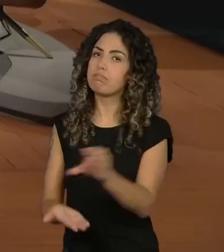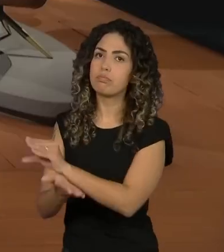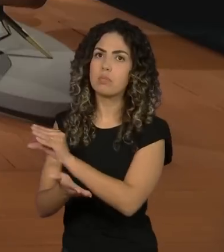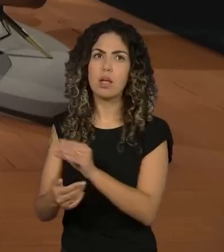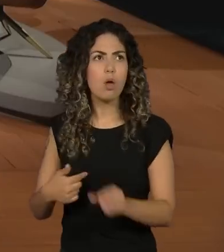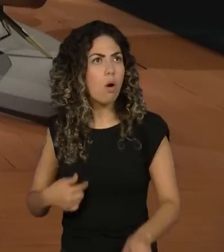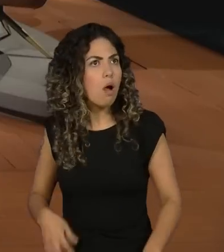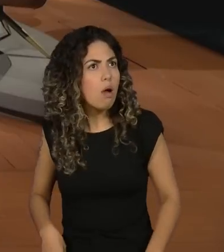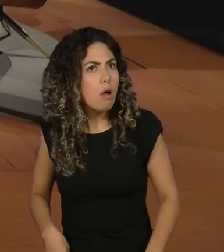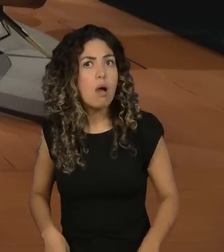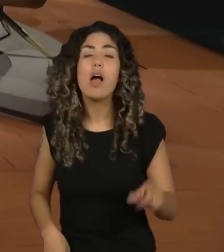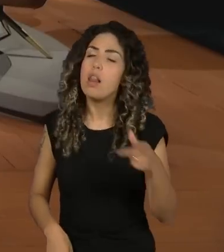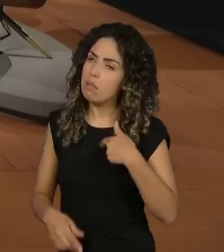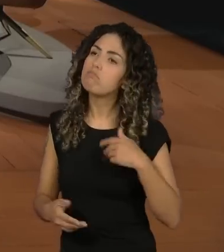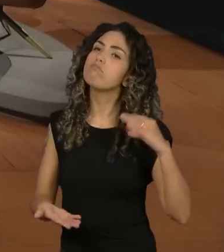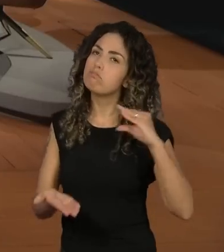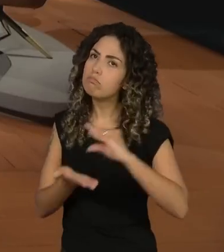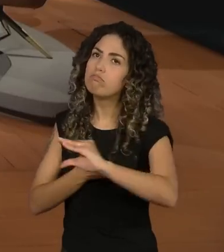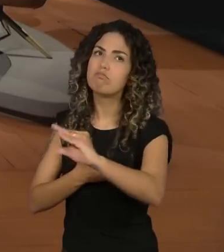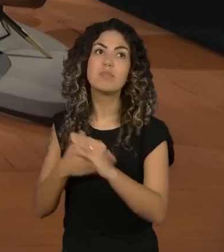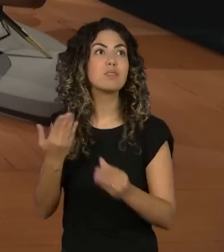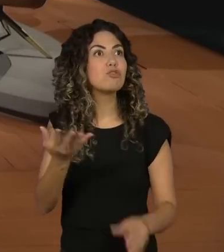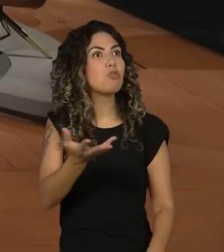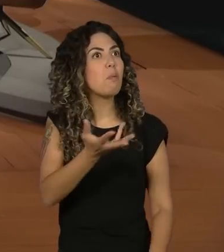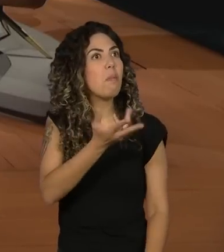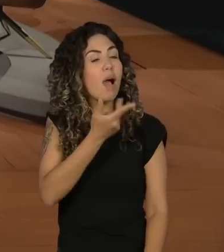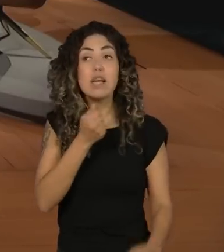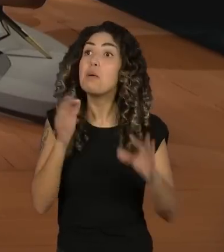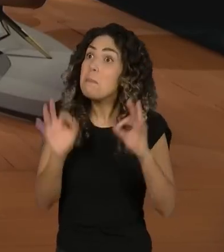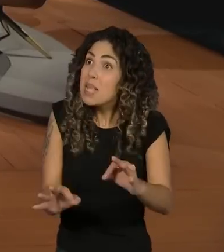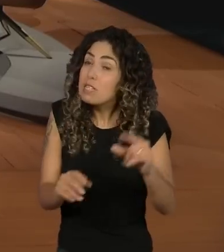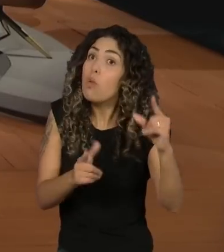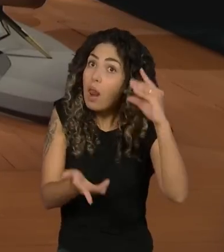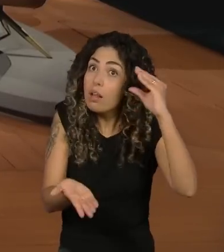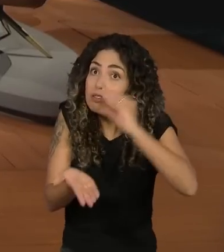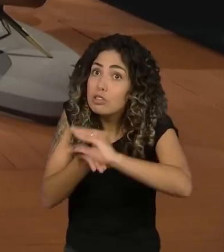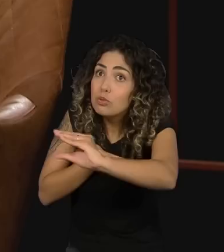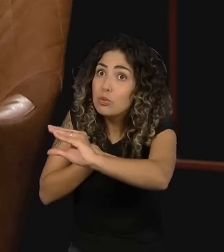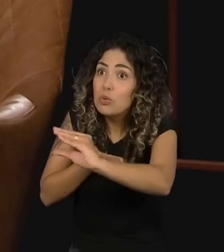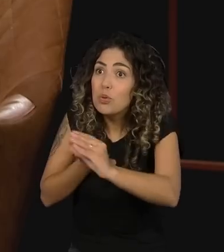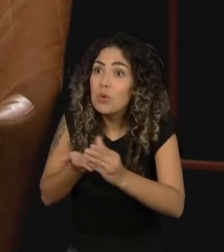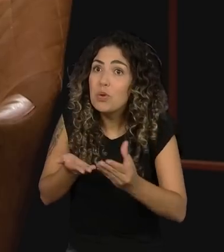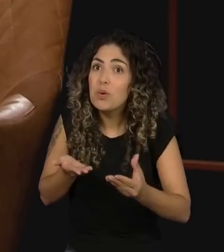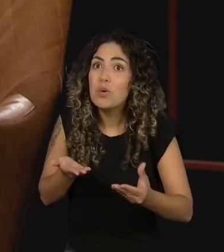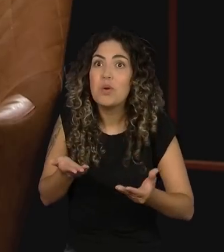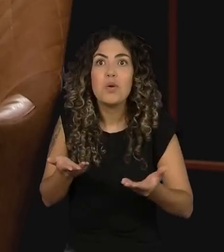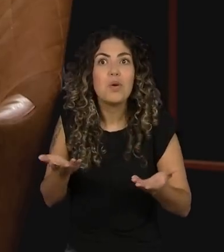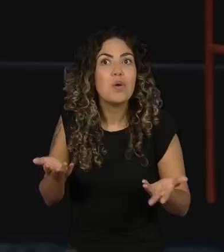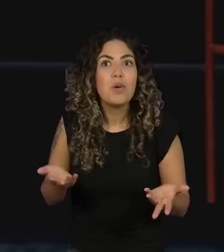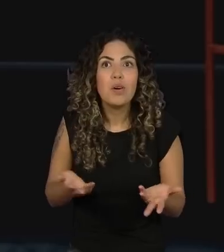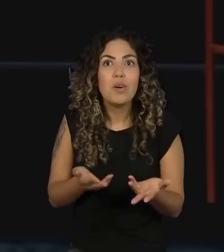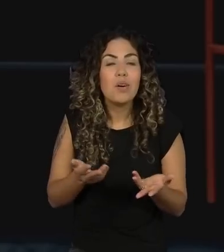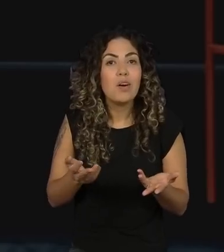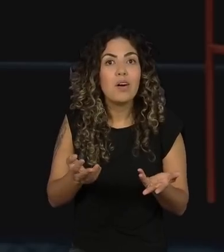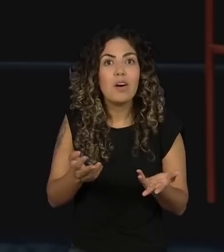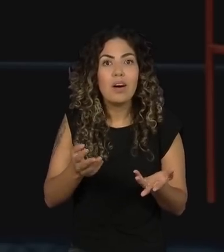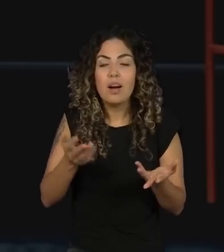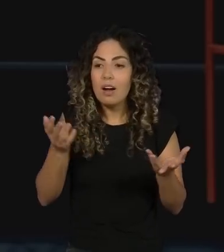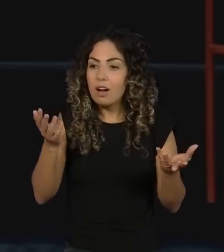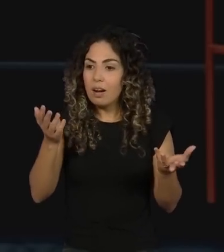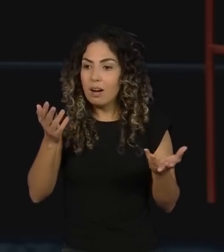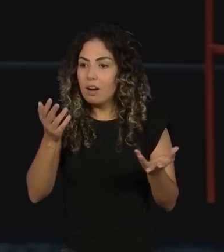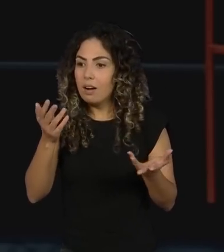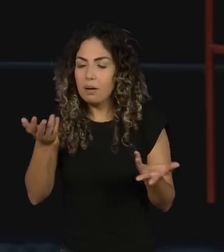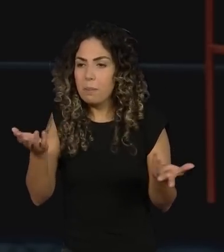Que? Vou. Que demais. E direcionou. Isso, gente, isso acontece